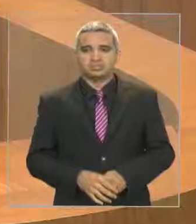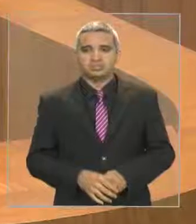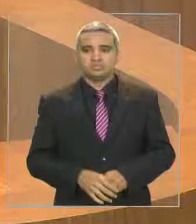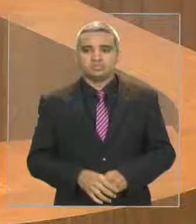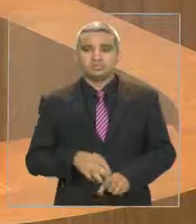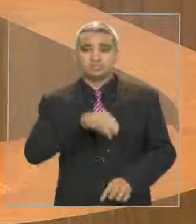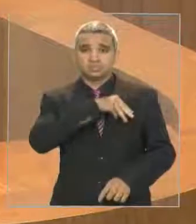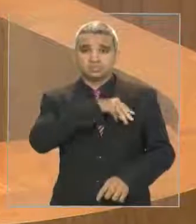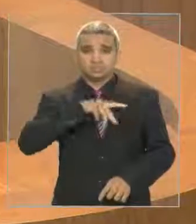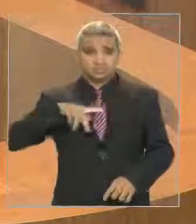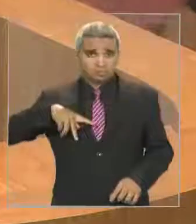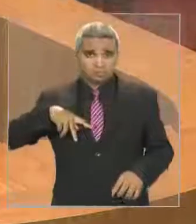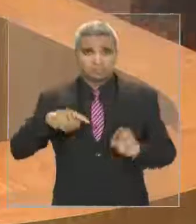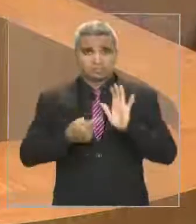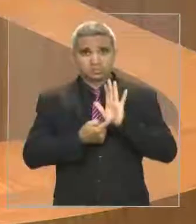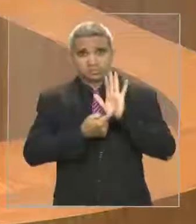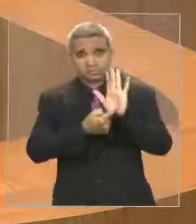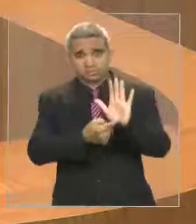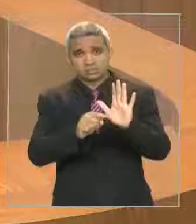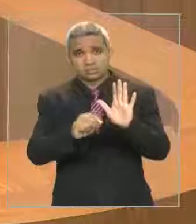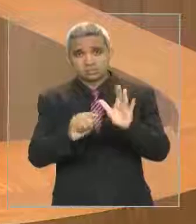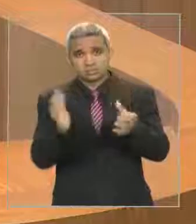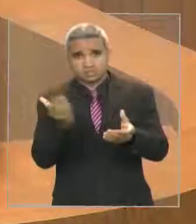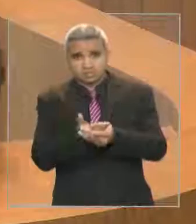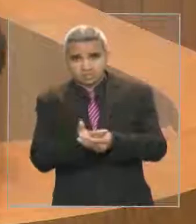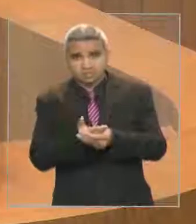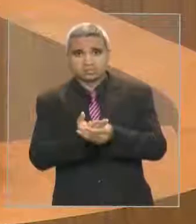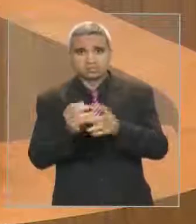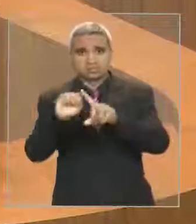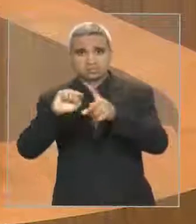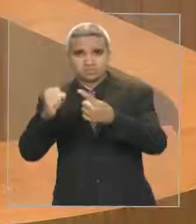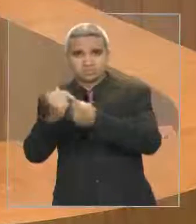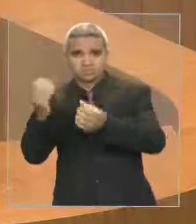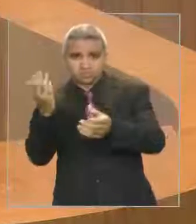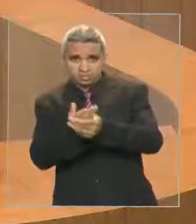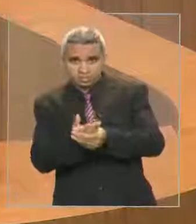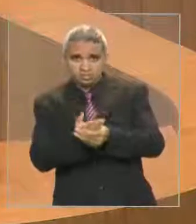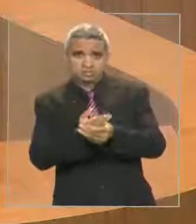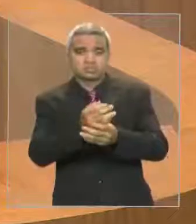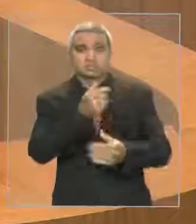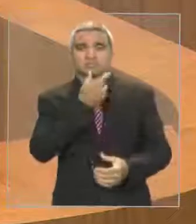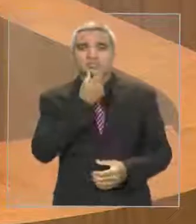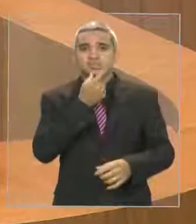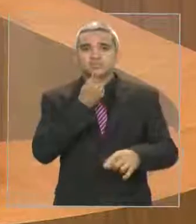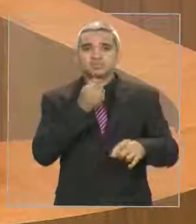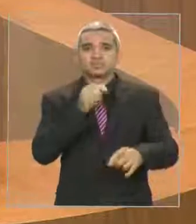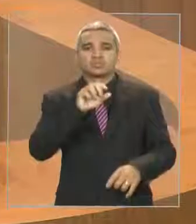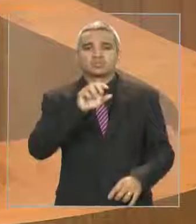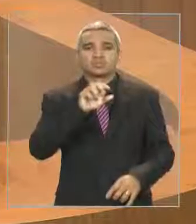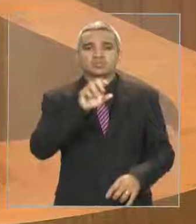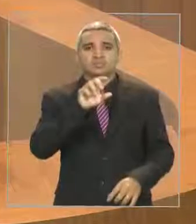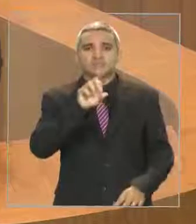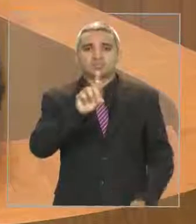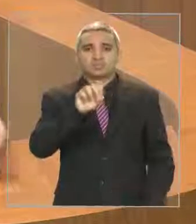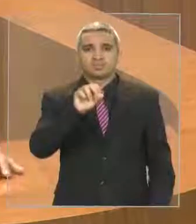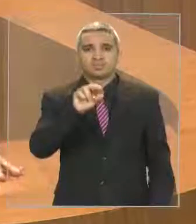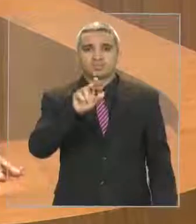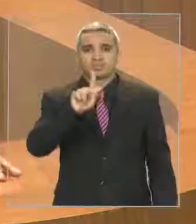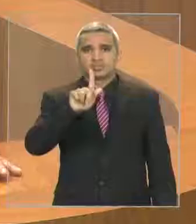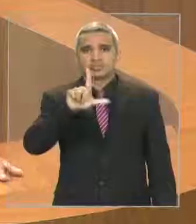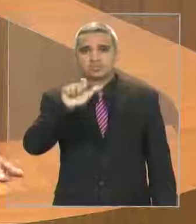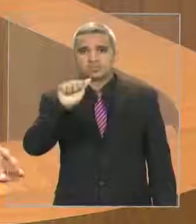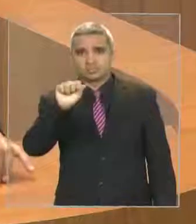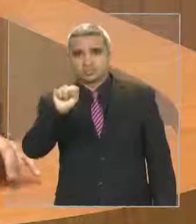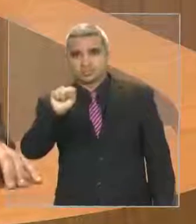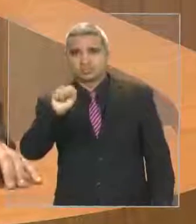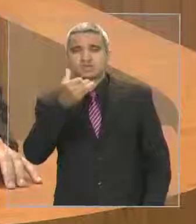apresentou uma ação civil pública que está tramitando na Vara de Direito Difuso Coletivo com o doutor Douglas, solicitando ao prefeito Edvaldo Holanda